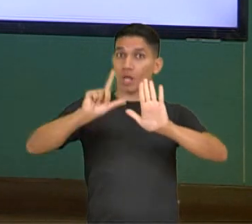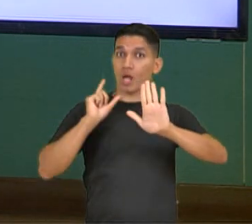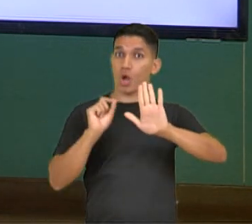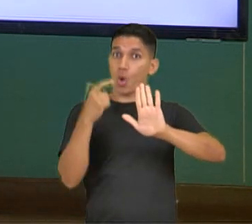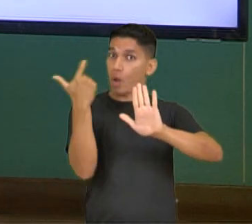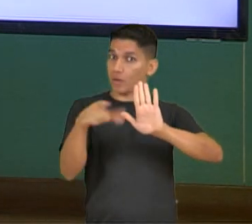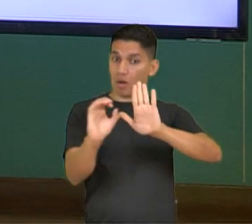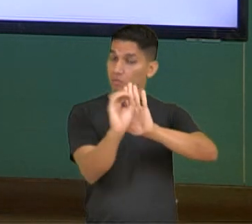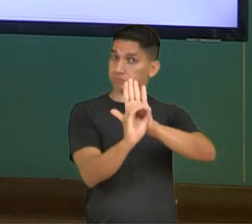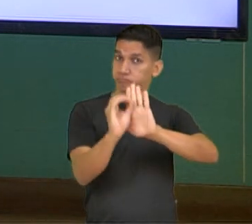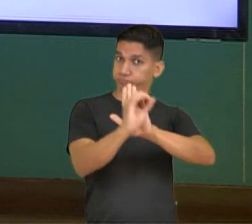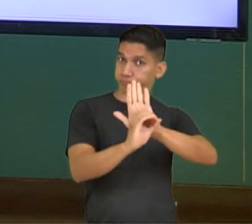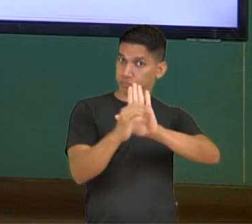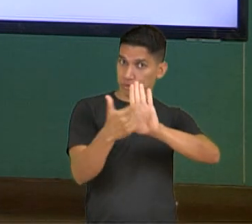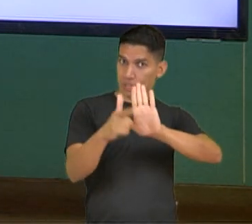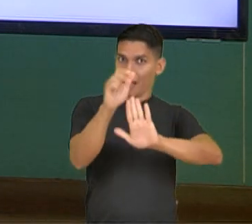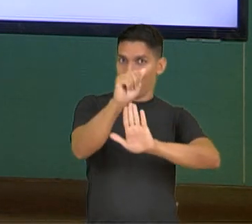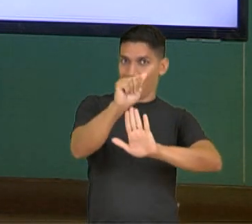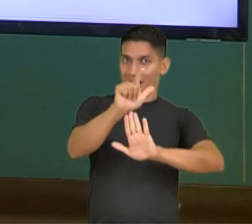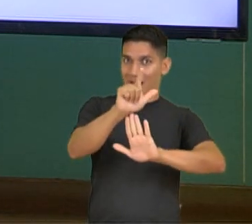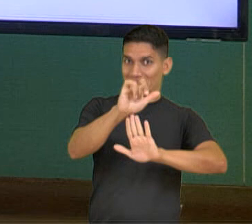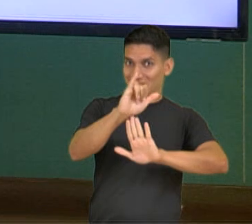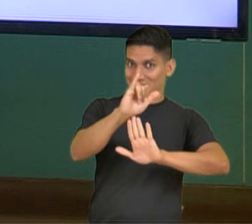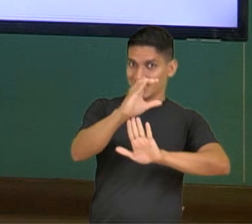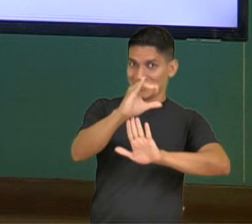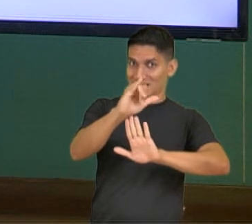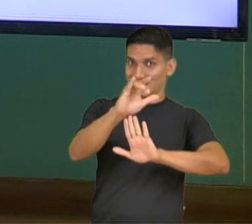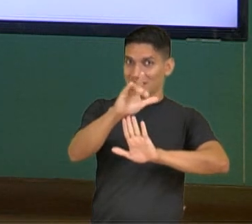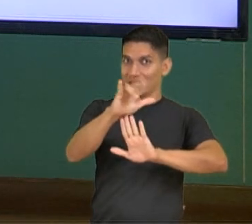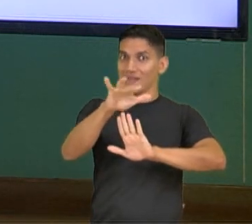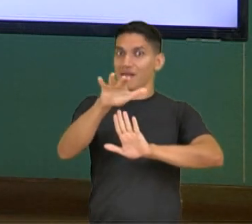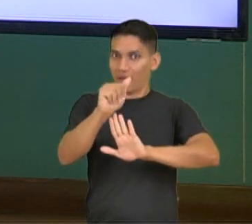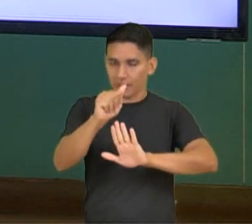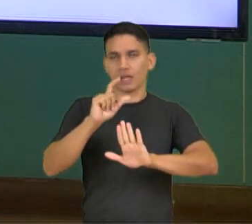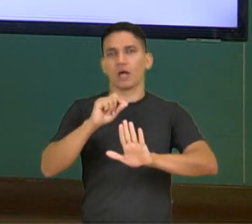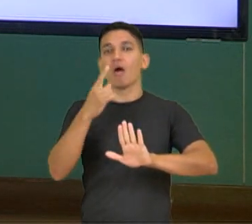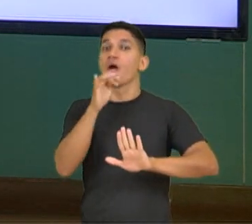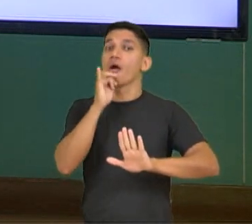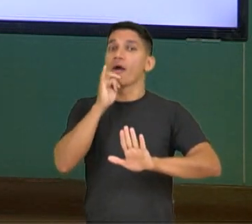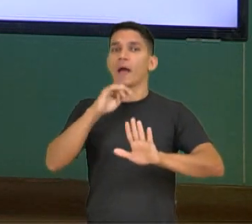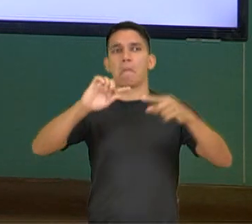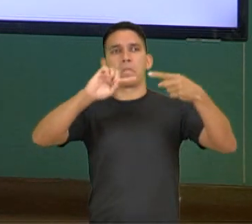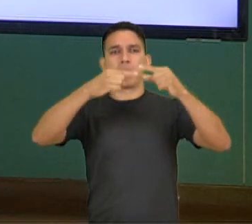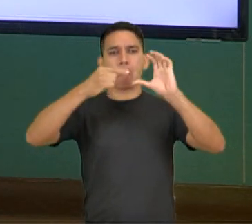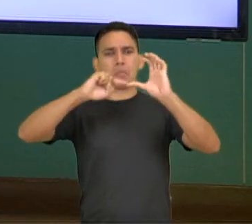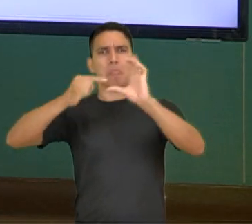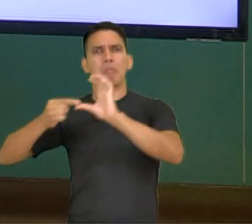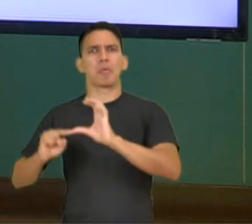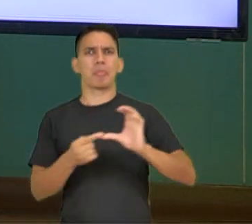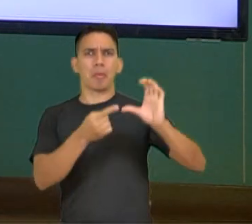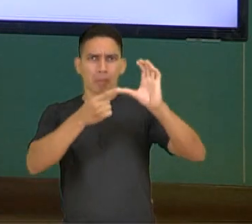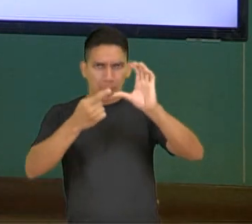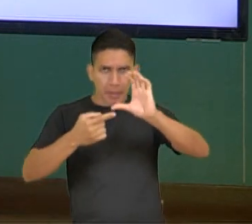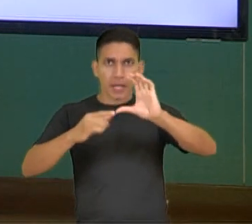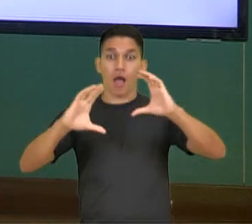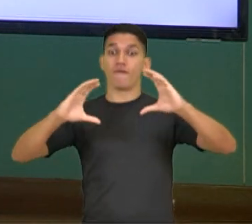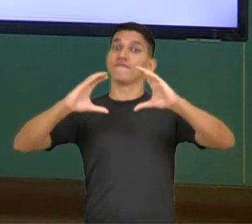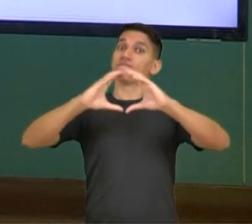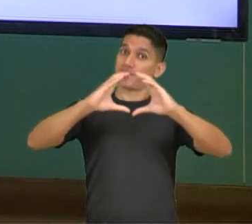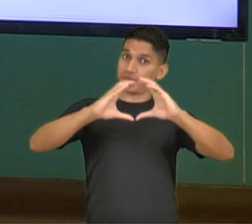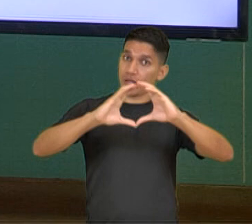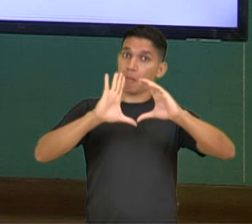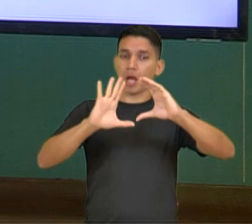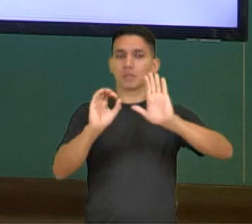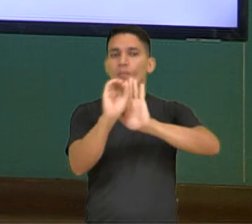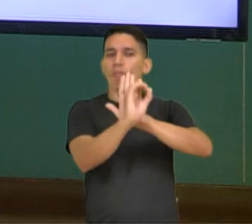possui o anel aromático. Aqui nós temos exemplos de cadeias carbônicas alicíclicas, cadeias fechadas